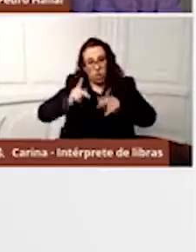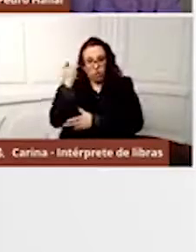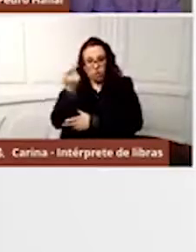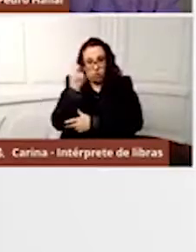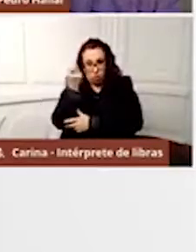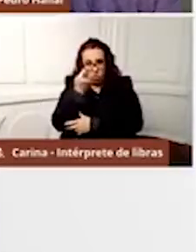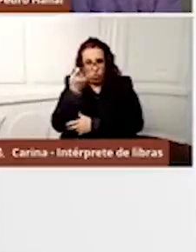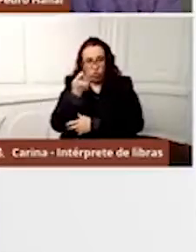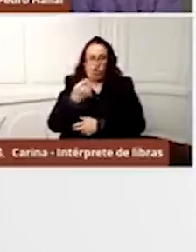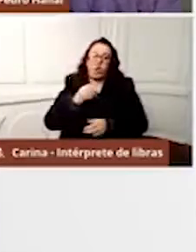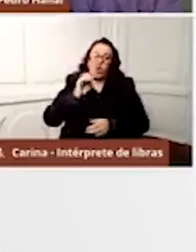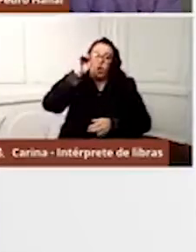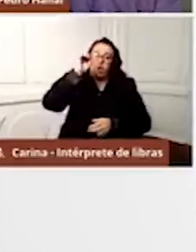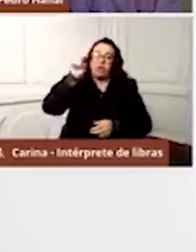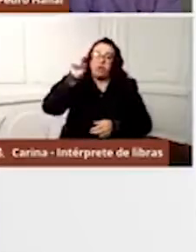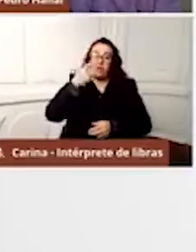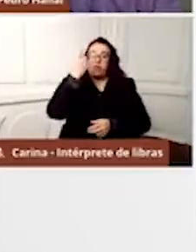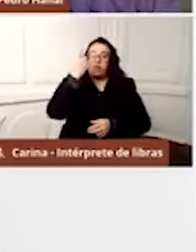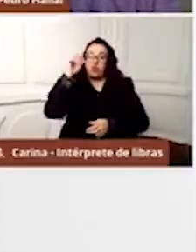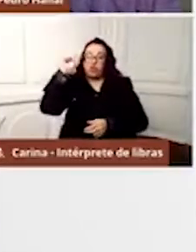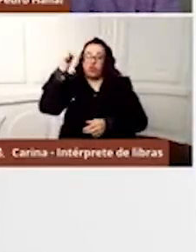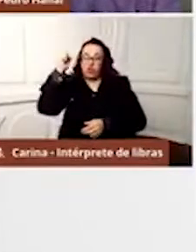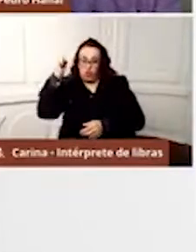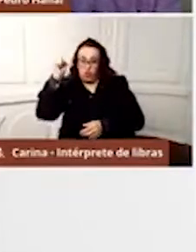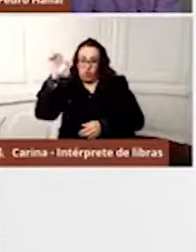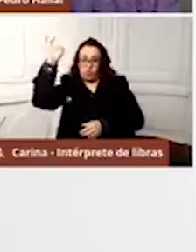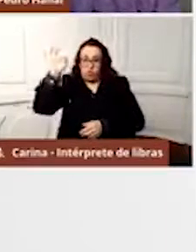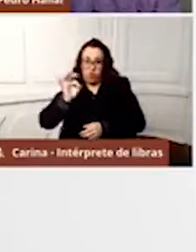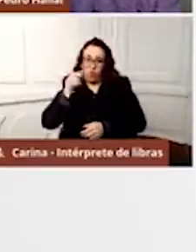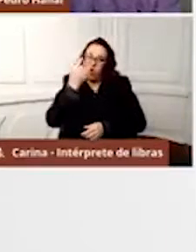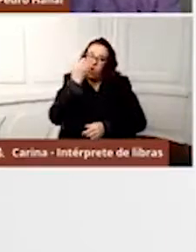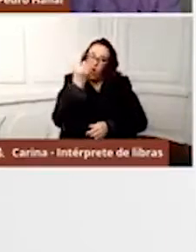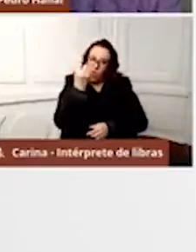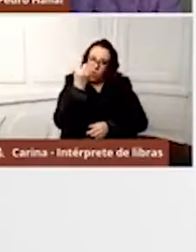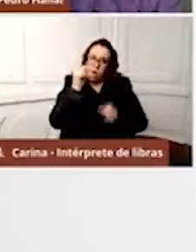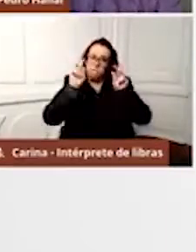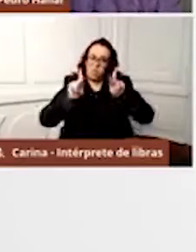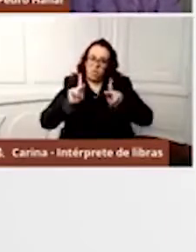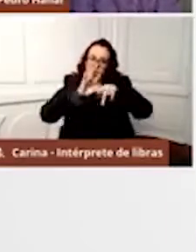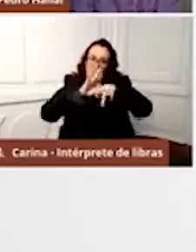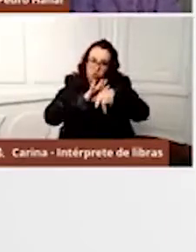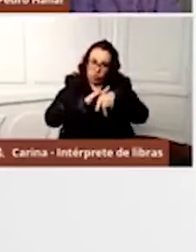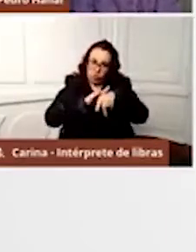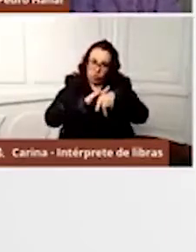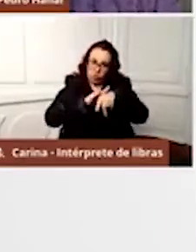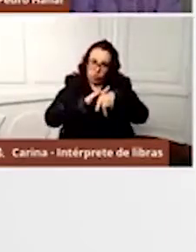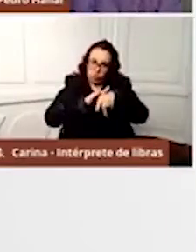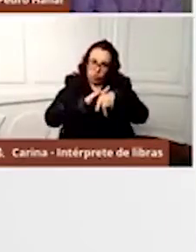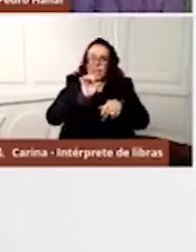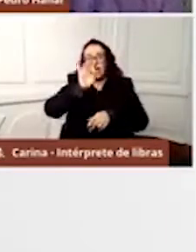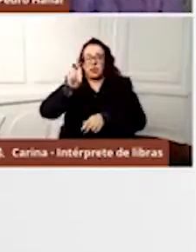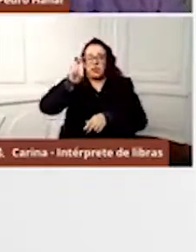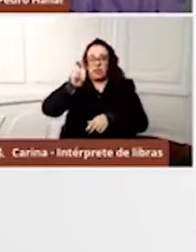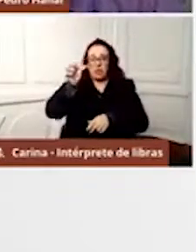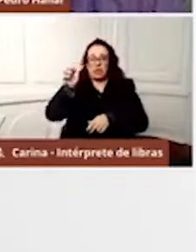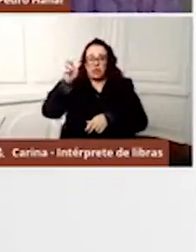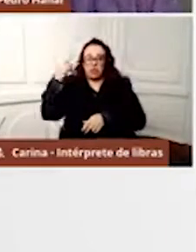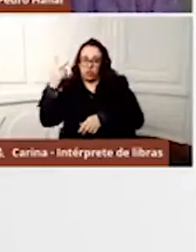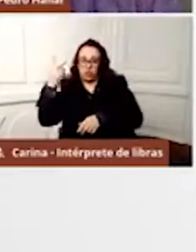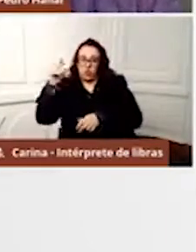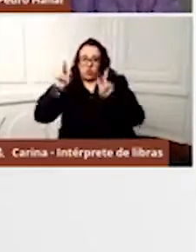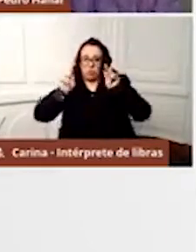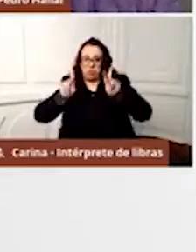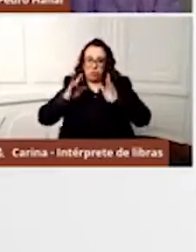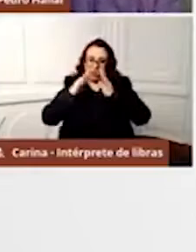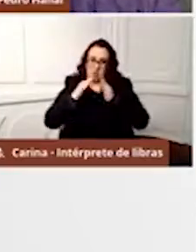0,18%, ou seja, um infectado a cada 562 habitantes, e uma estimativa de 20.000